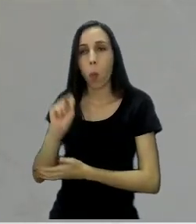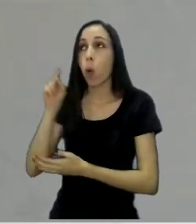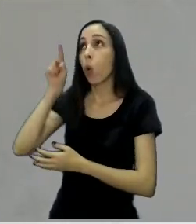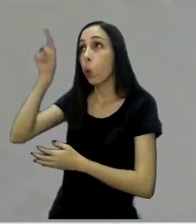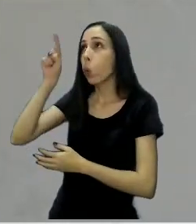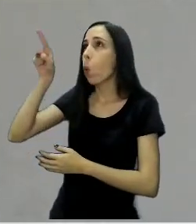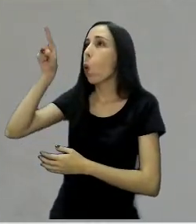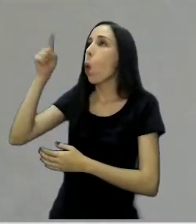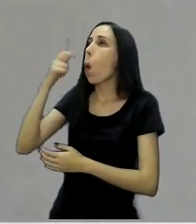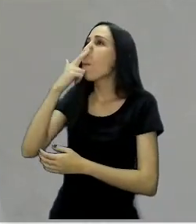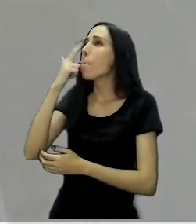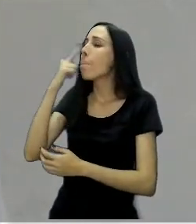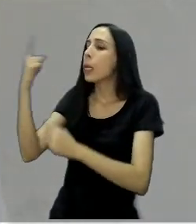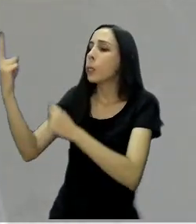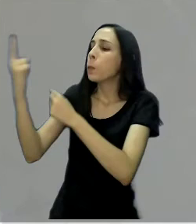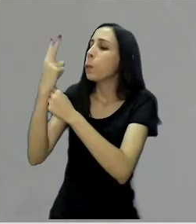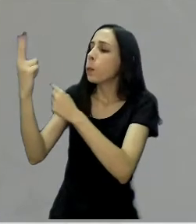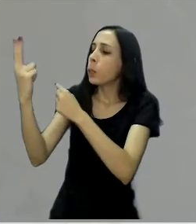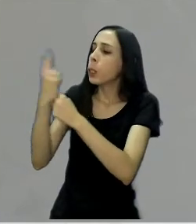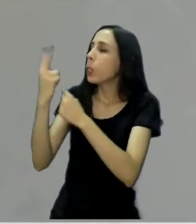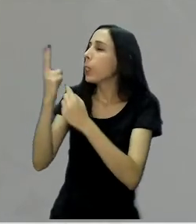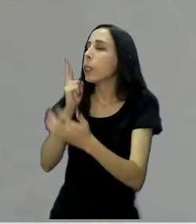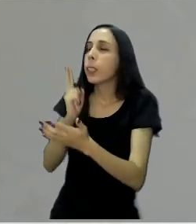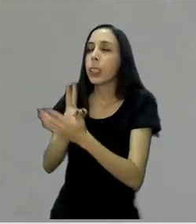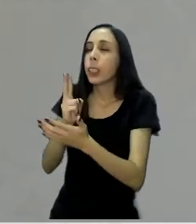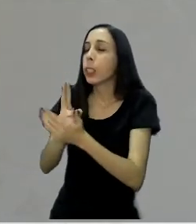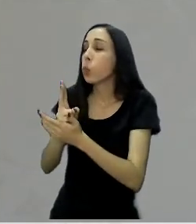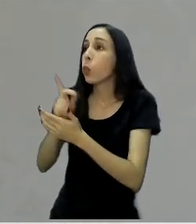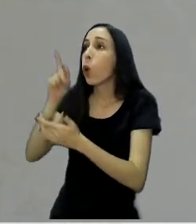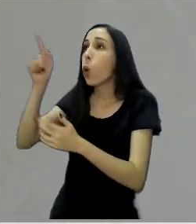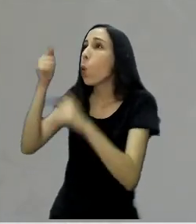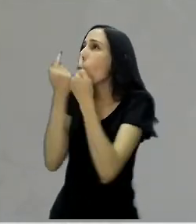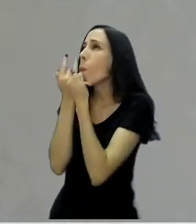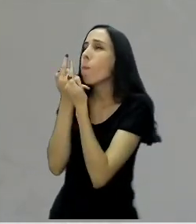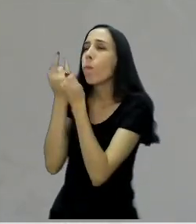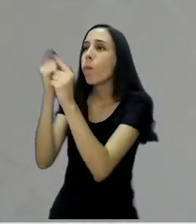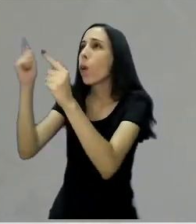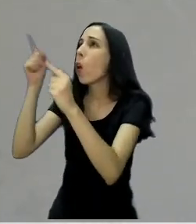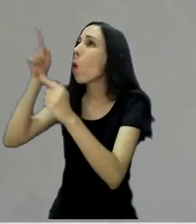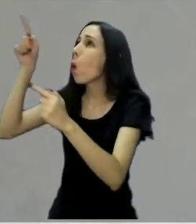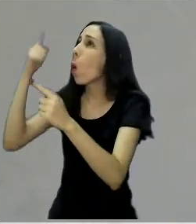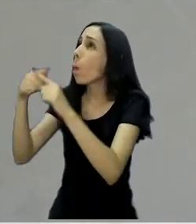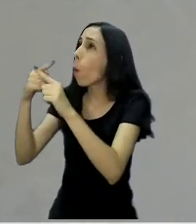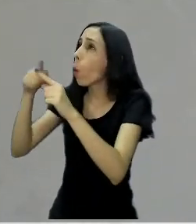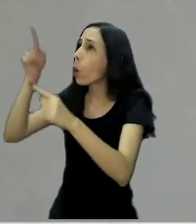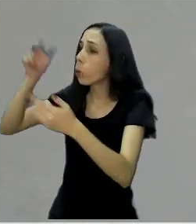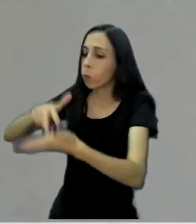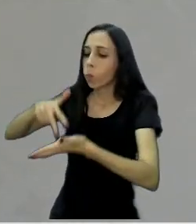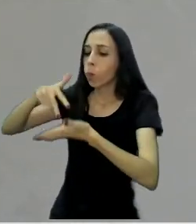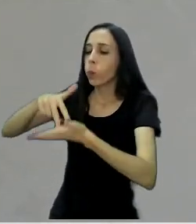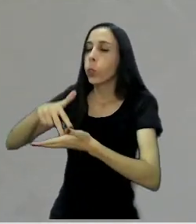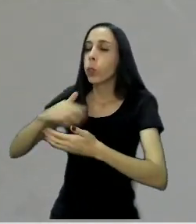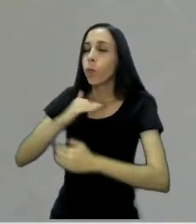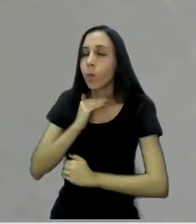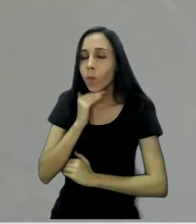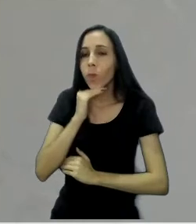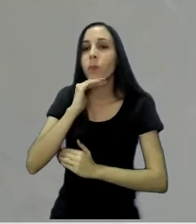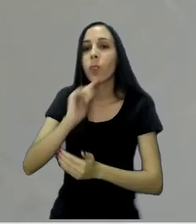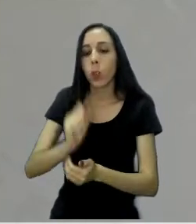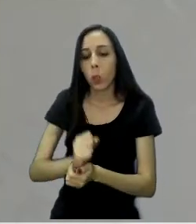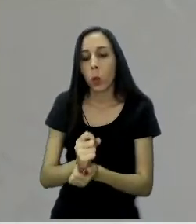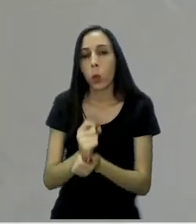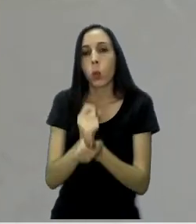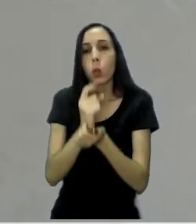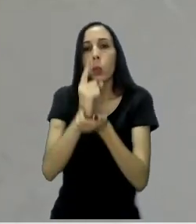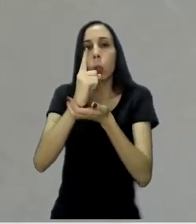sois para mim um escudo, Senhor. Sois a minha glória. Vós me levantais